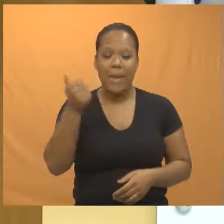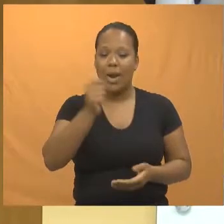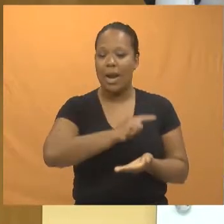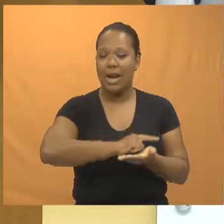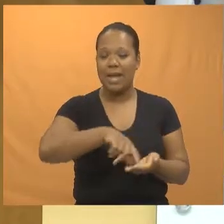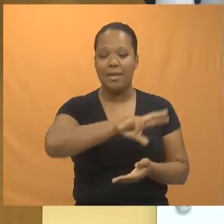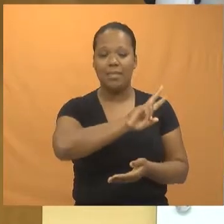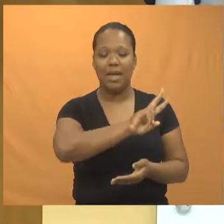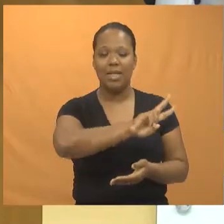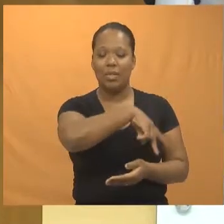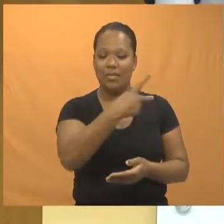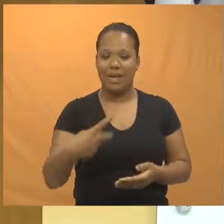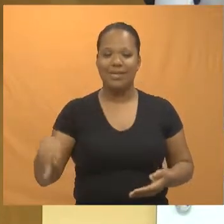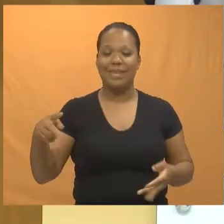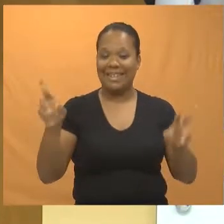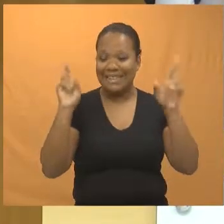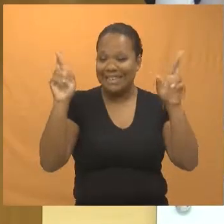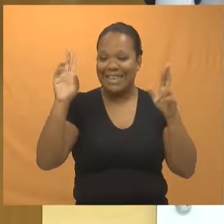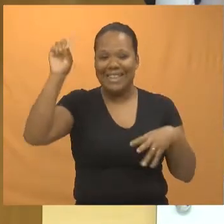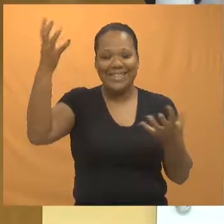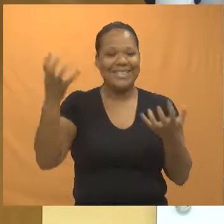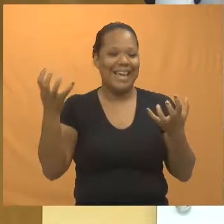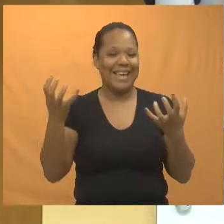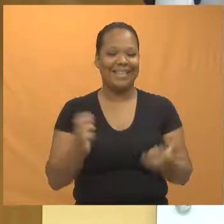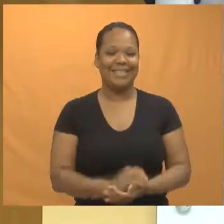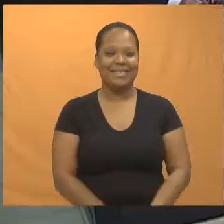do Vale Paraíba, se Deus quiser.